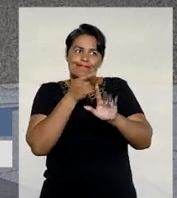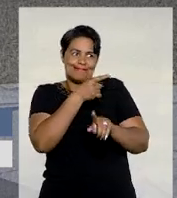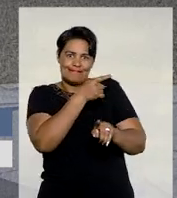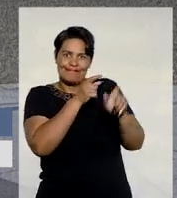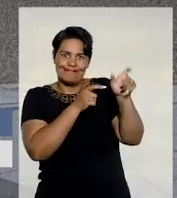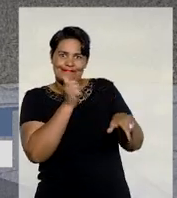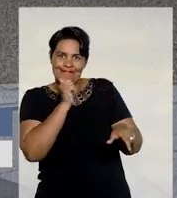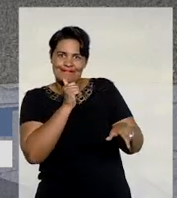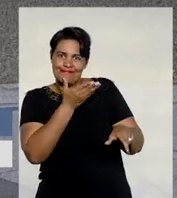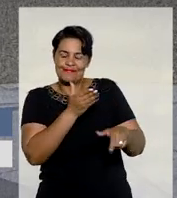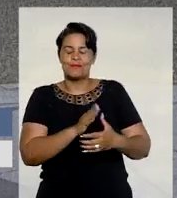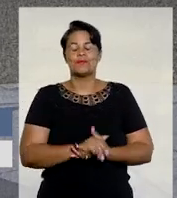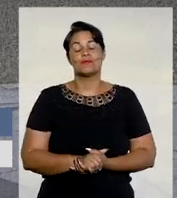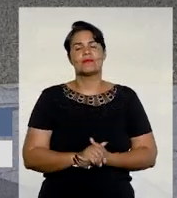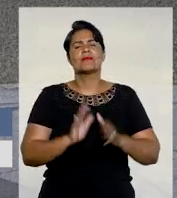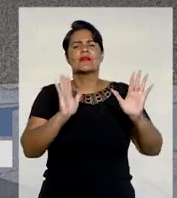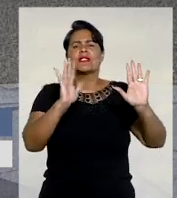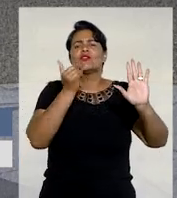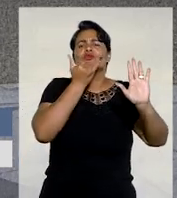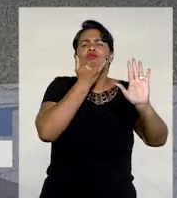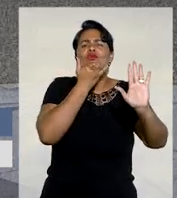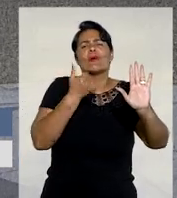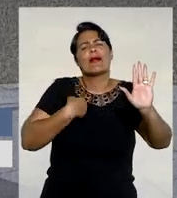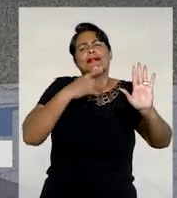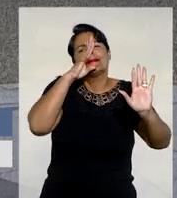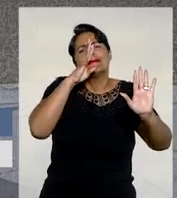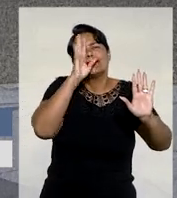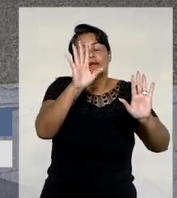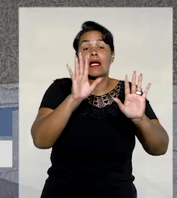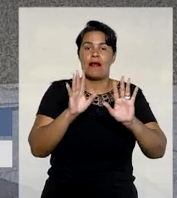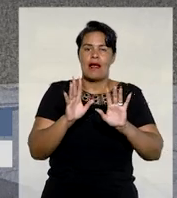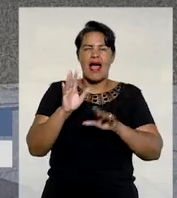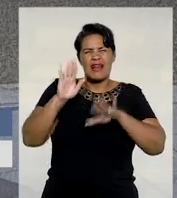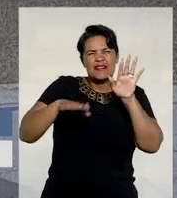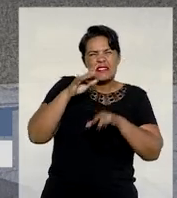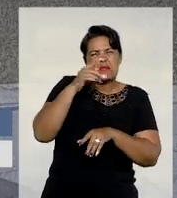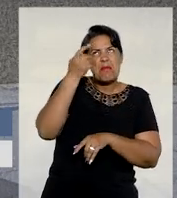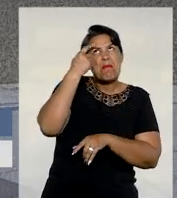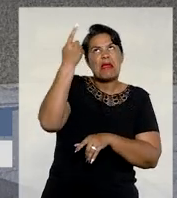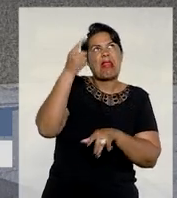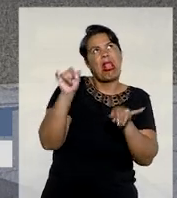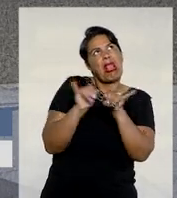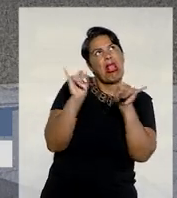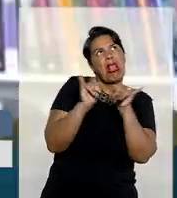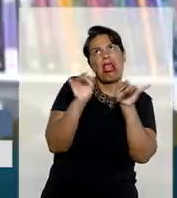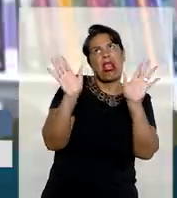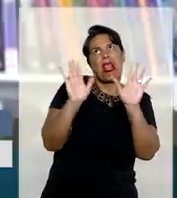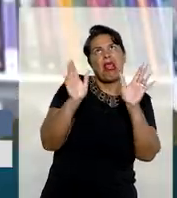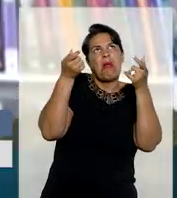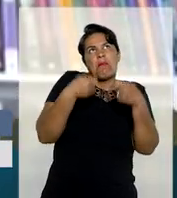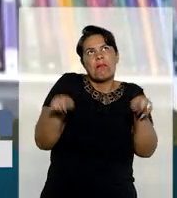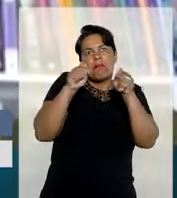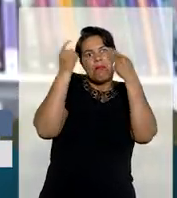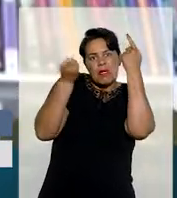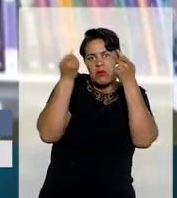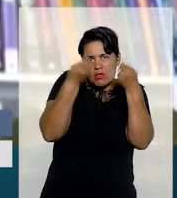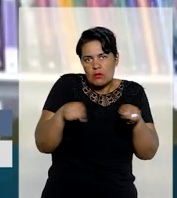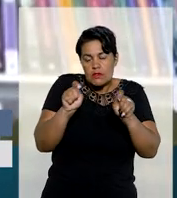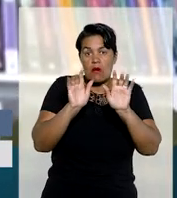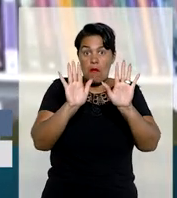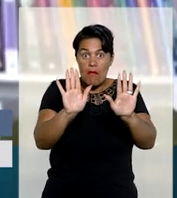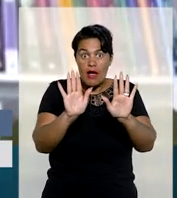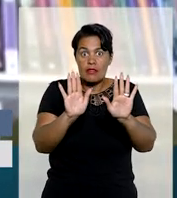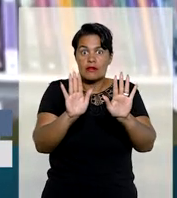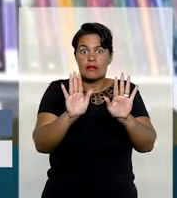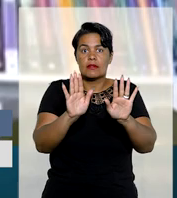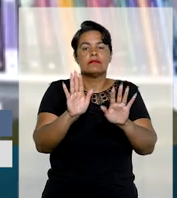favor, professora Thaís. Desculpe, se me permite, claro. Pode parecer bobagem, né, nós ficarmos aqui, mas é recurso, não é recurso, o que interessa é